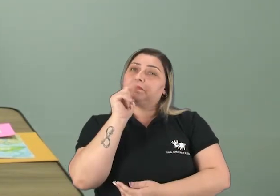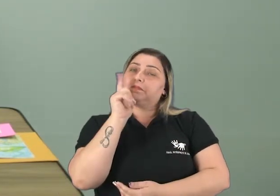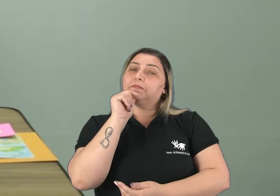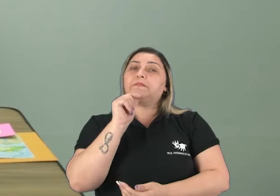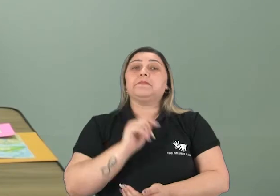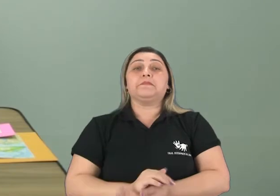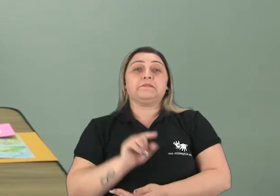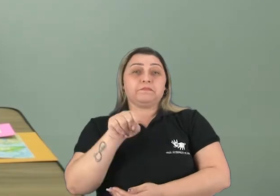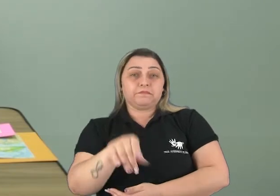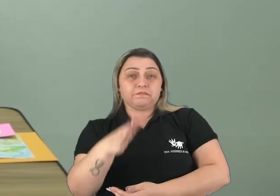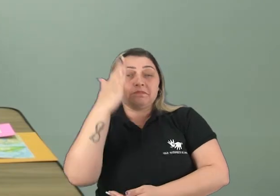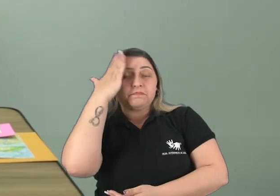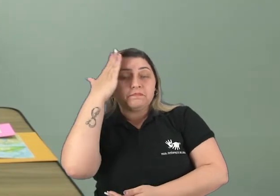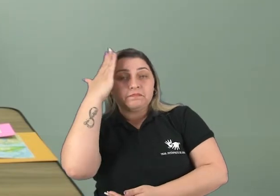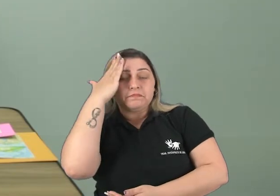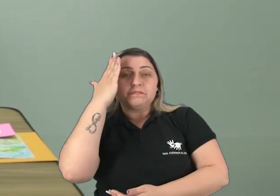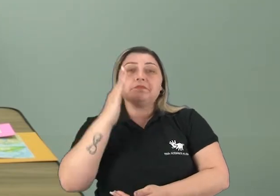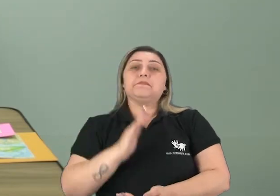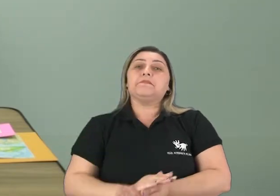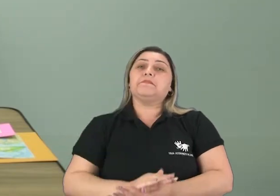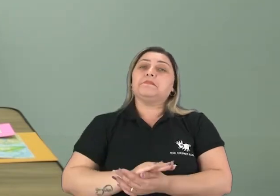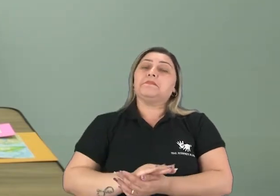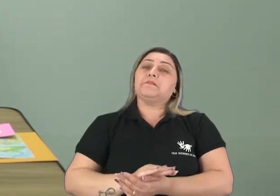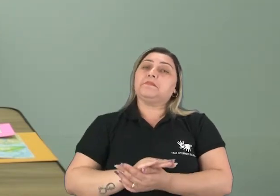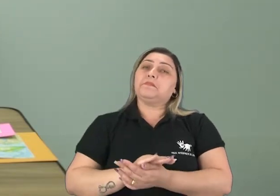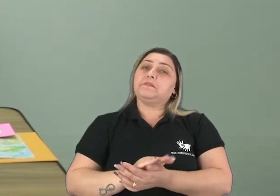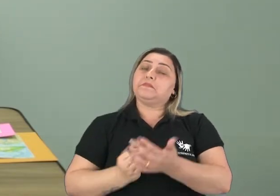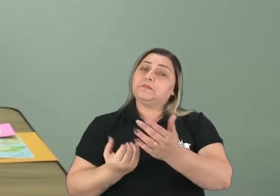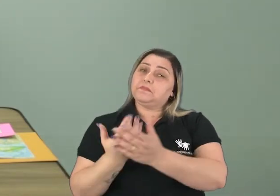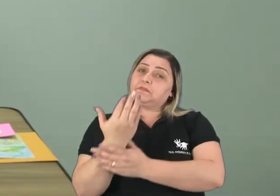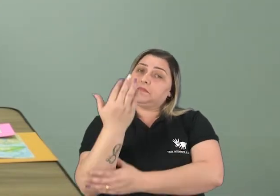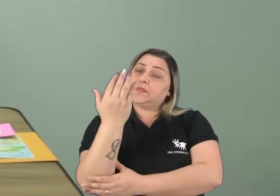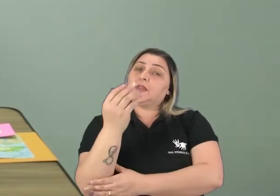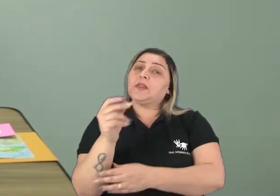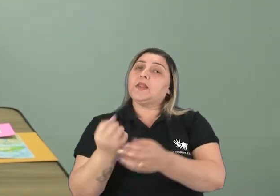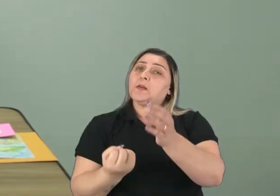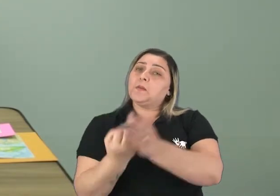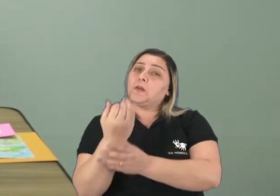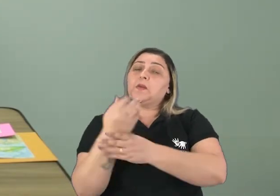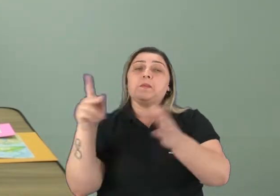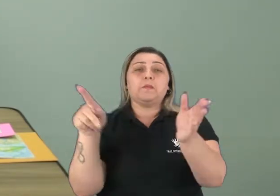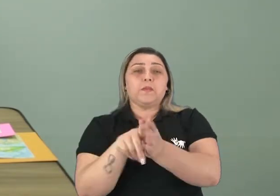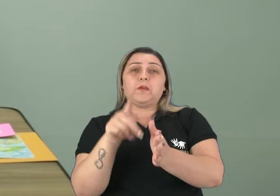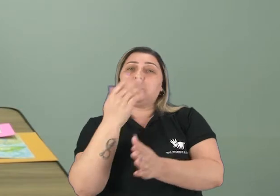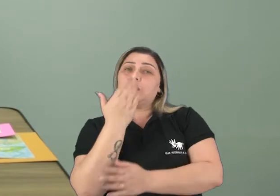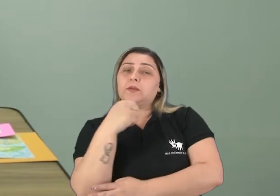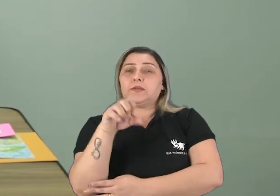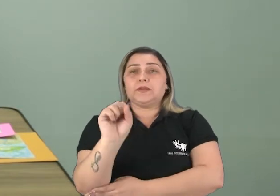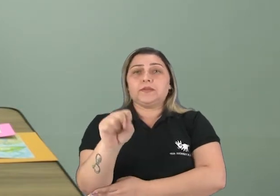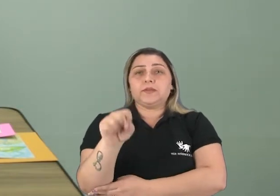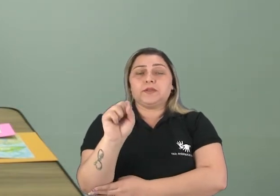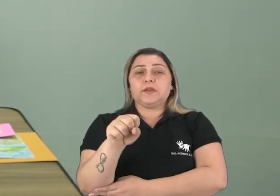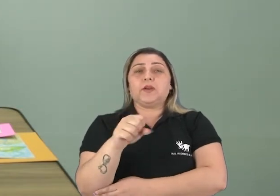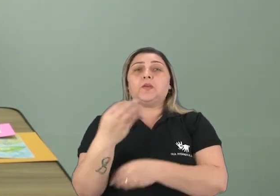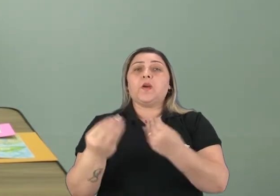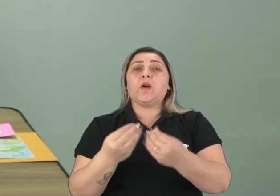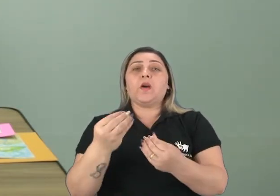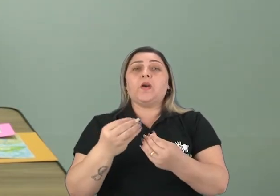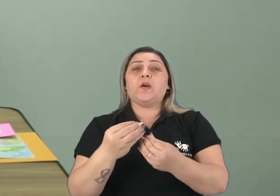água. Você sabia que as plantas produzem o seu próprio alimento? Sim, através